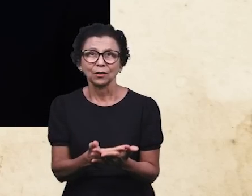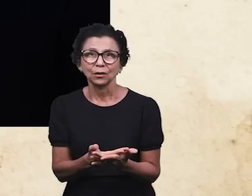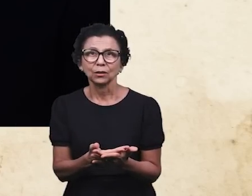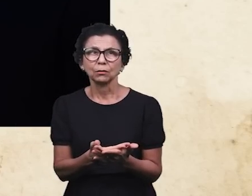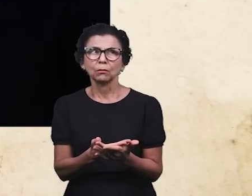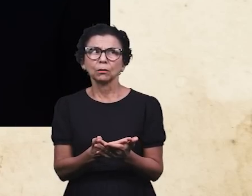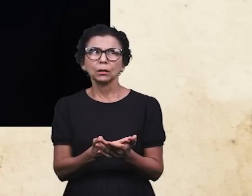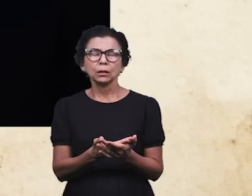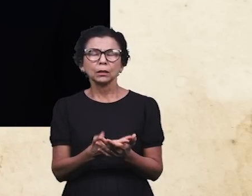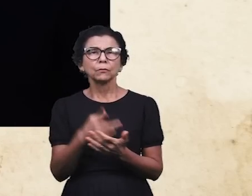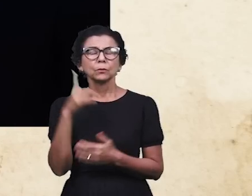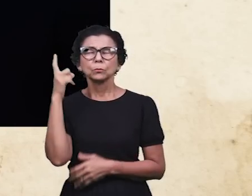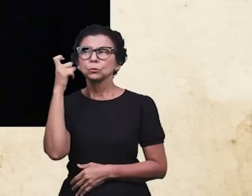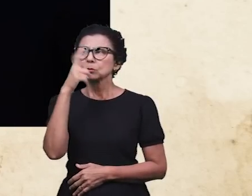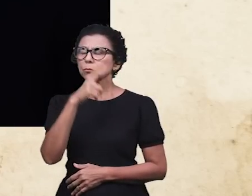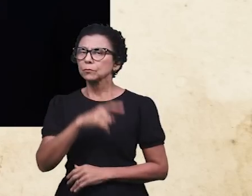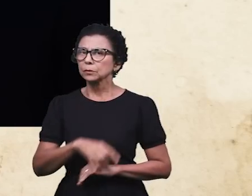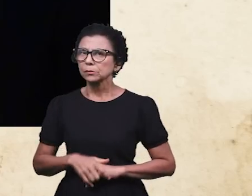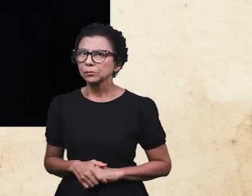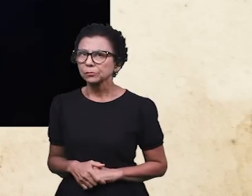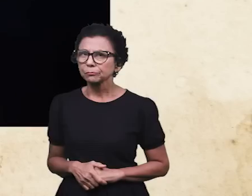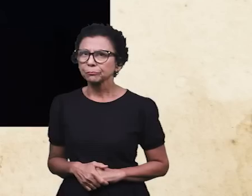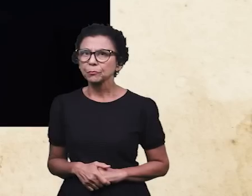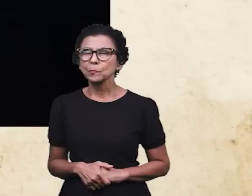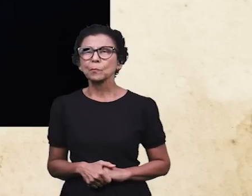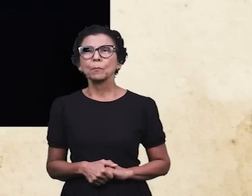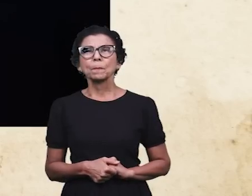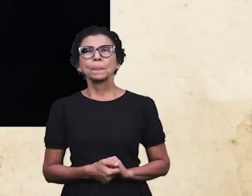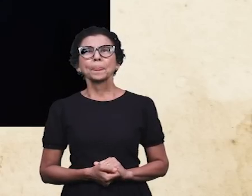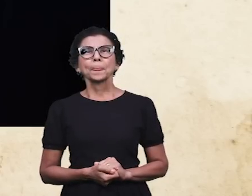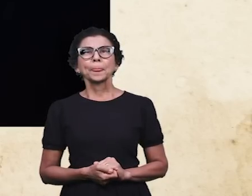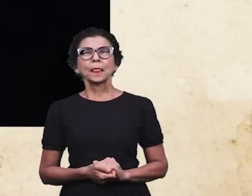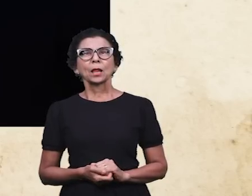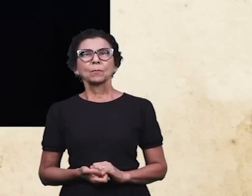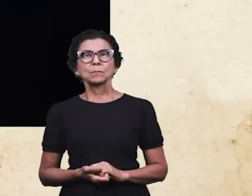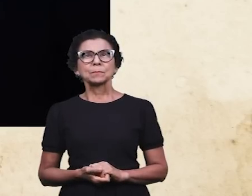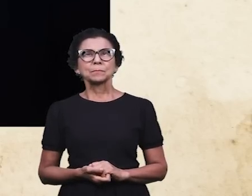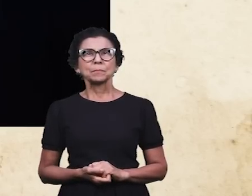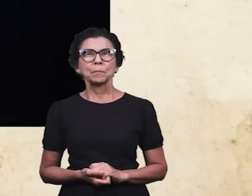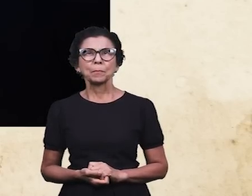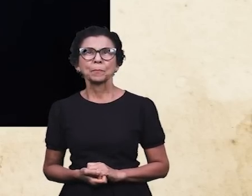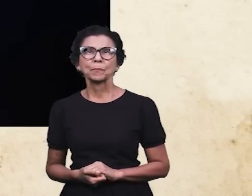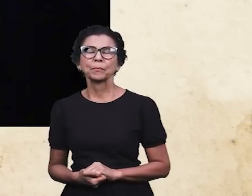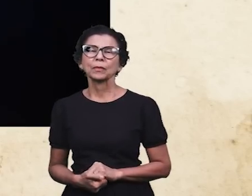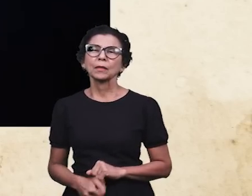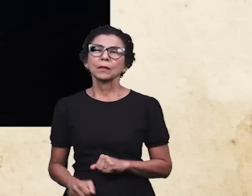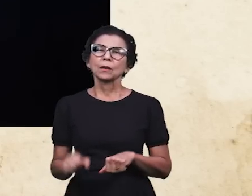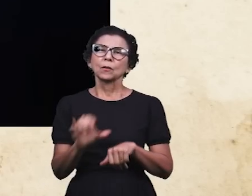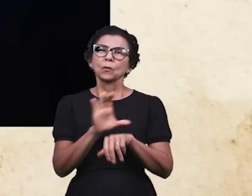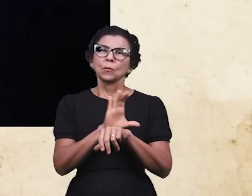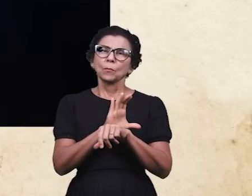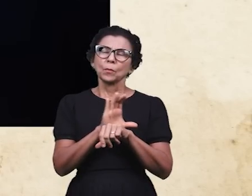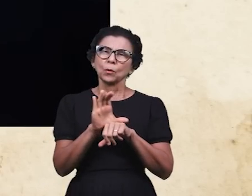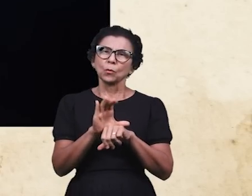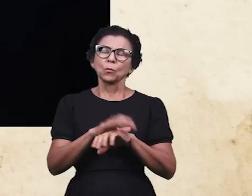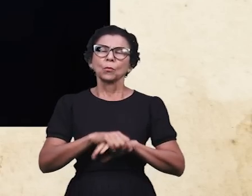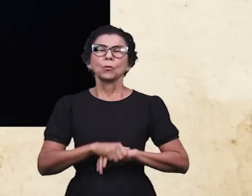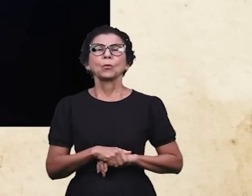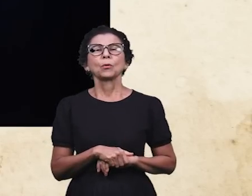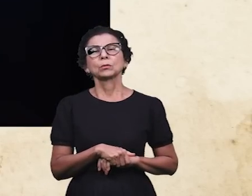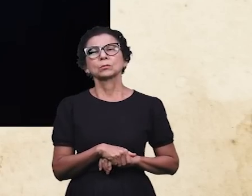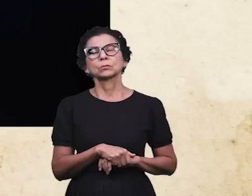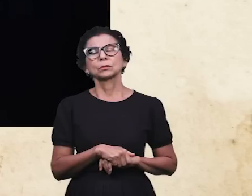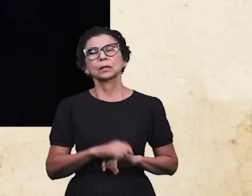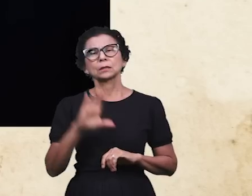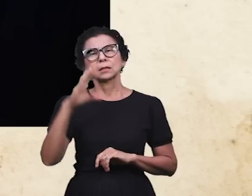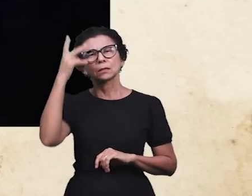consigo explicar para os irmãos. Foi uma situação muito difícil. O meu curso, ele pertence ao departamento de letras, envolve ciências humanas